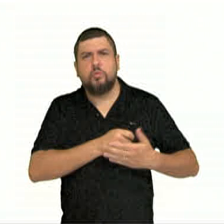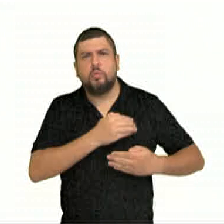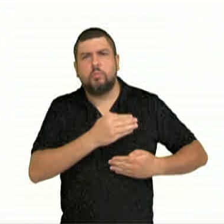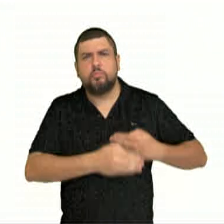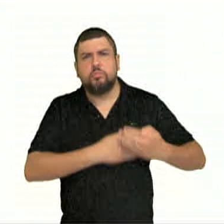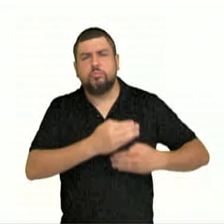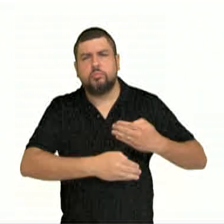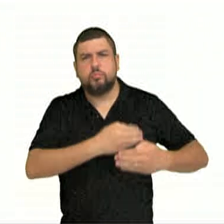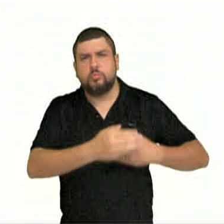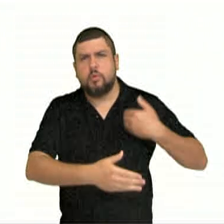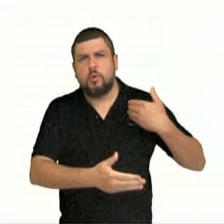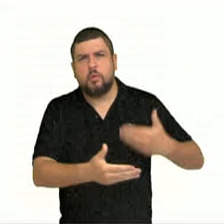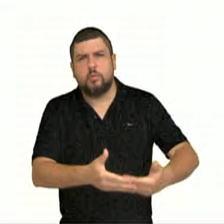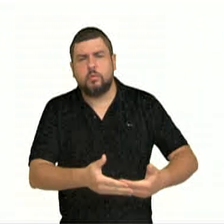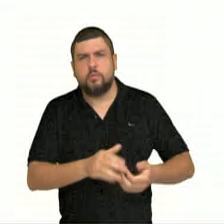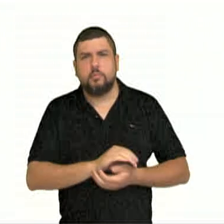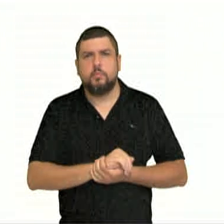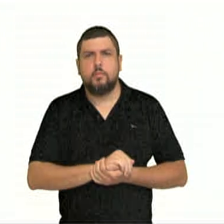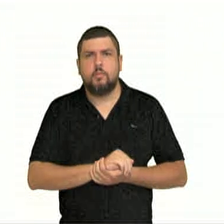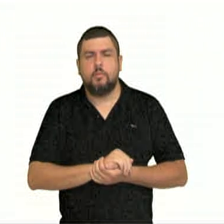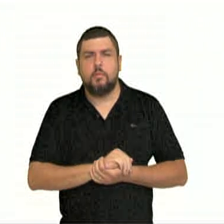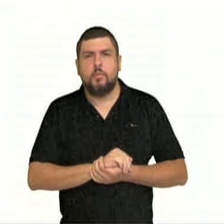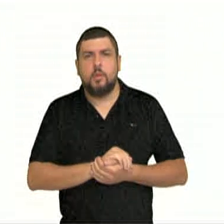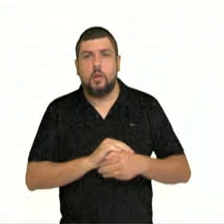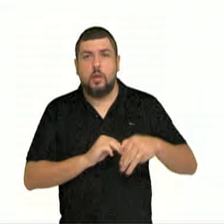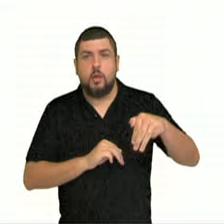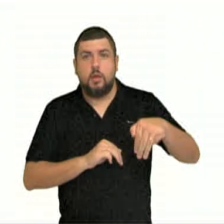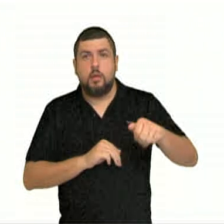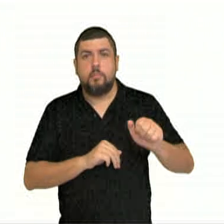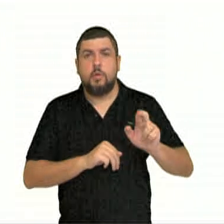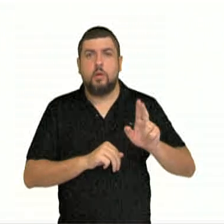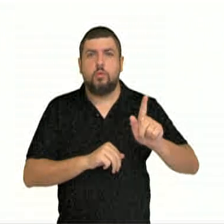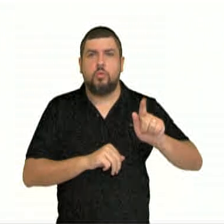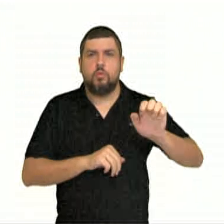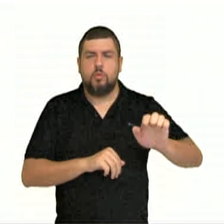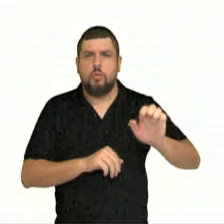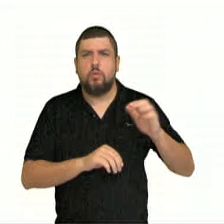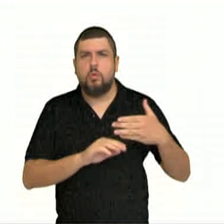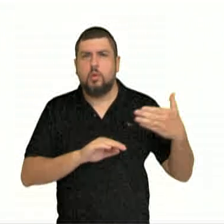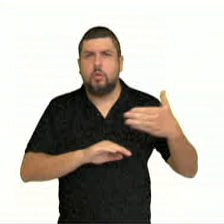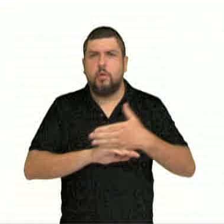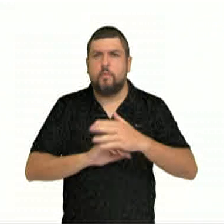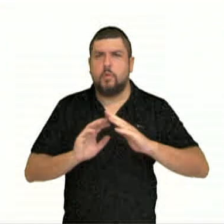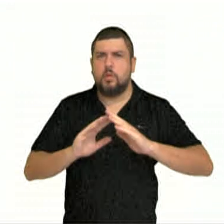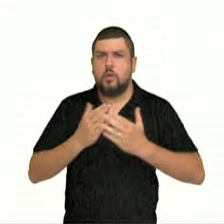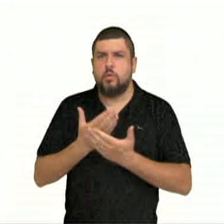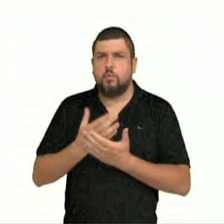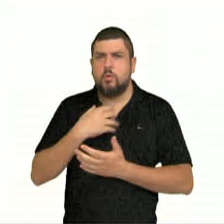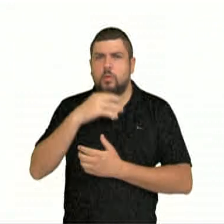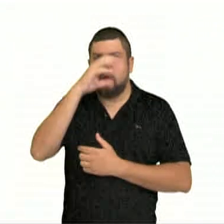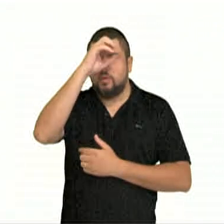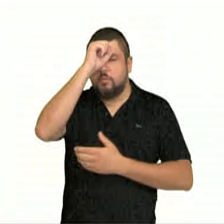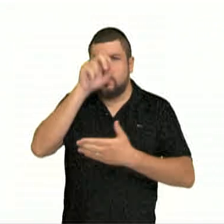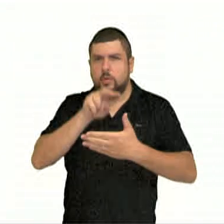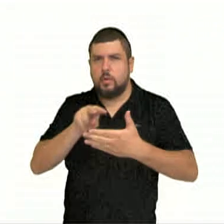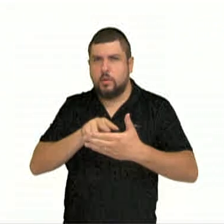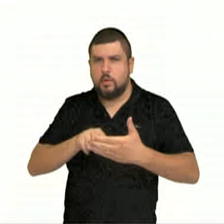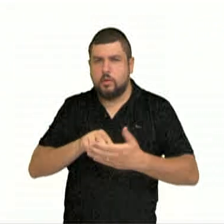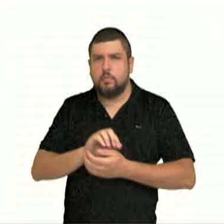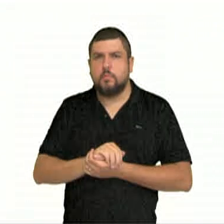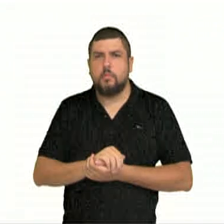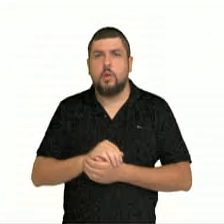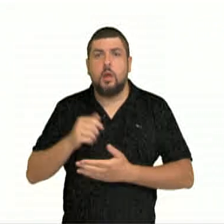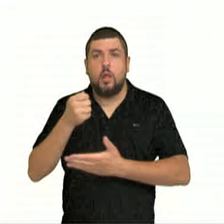de Marrouche para superar seu passado, ir à escola e aprender a ler, a luta de Jane pelo amor à